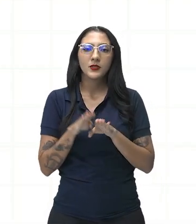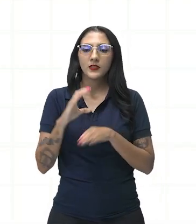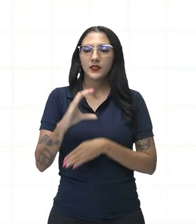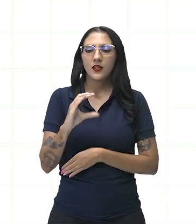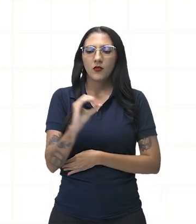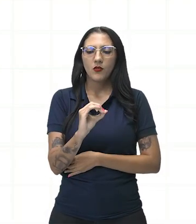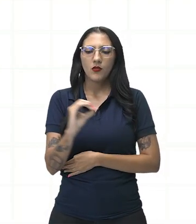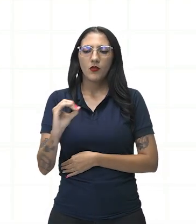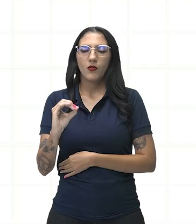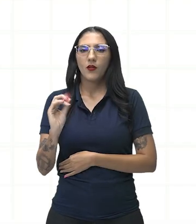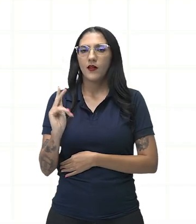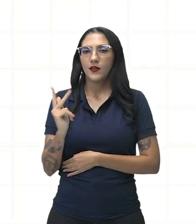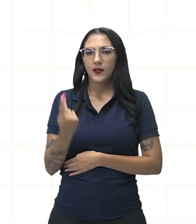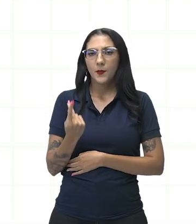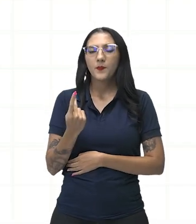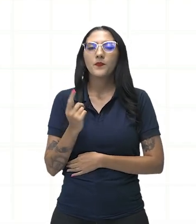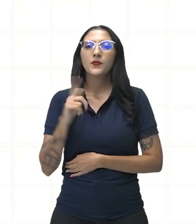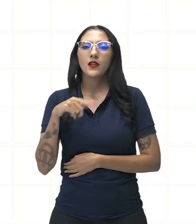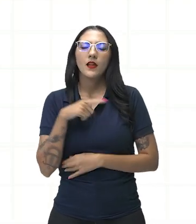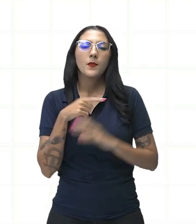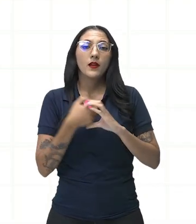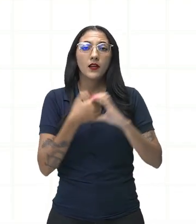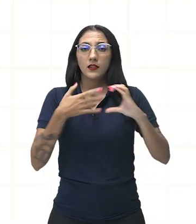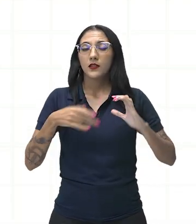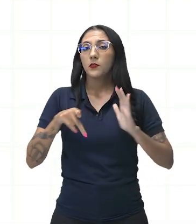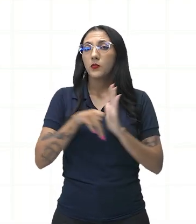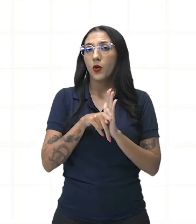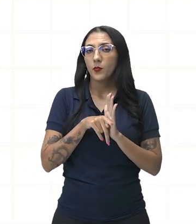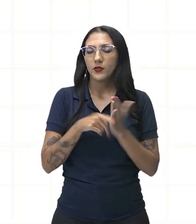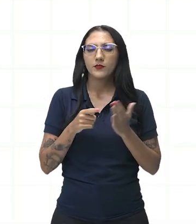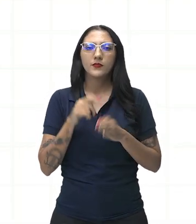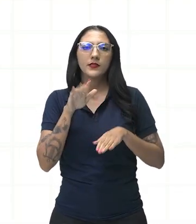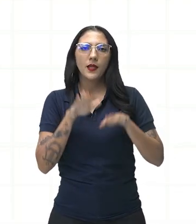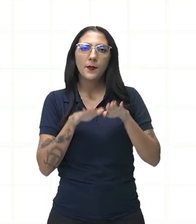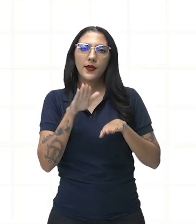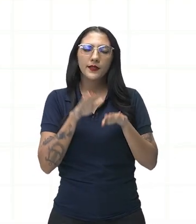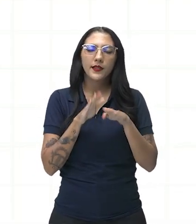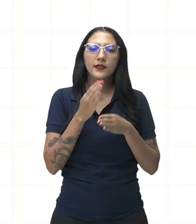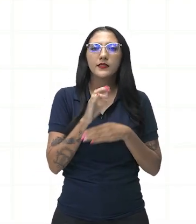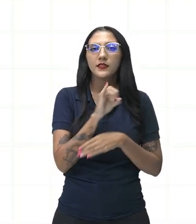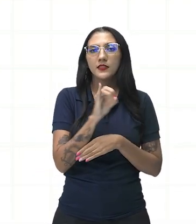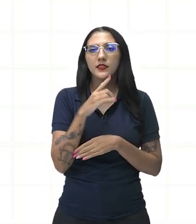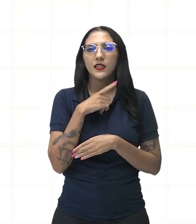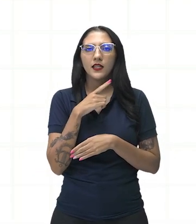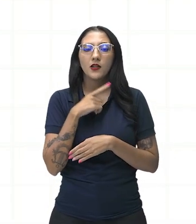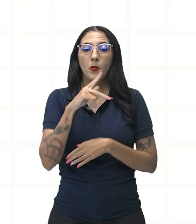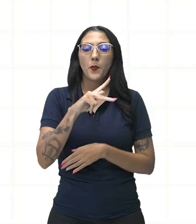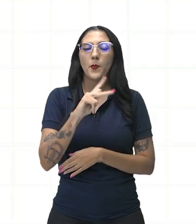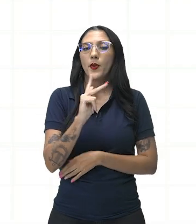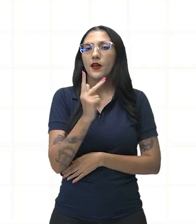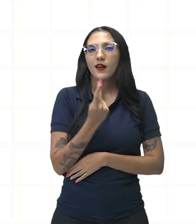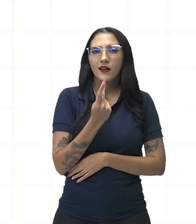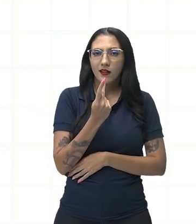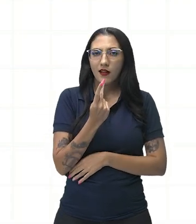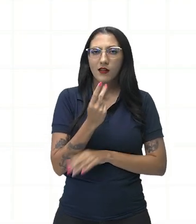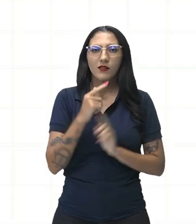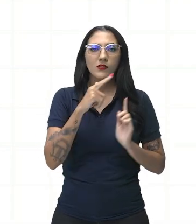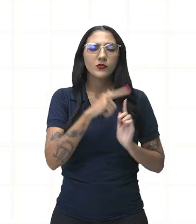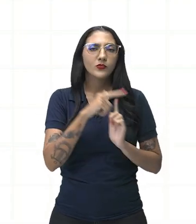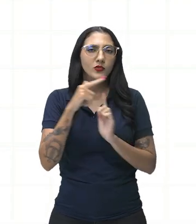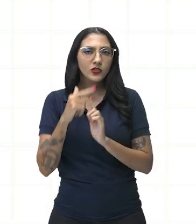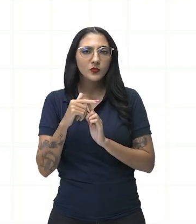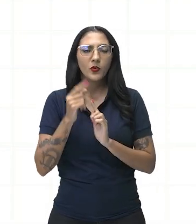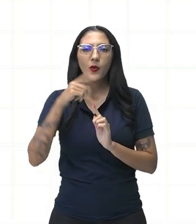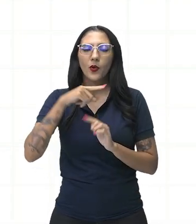COOH, que determinam seu comportamento, como acidez, basicidade ou reatividade, e são essenciais